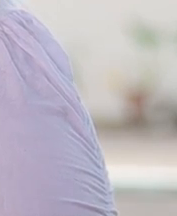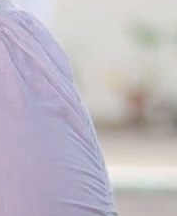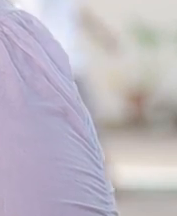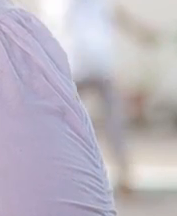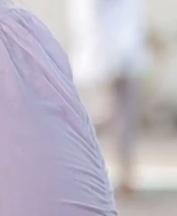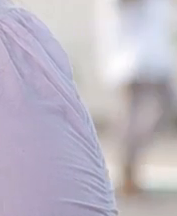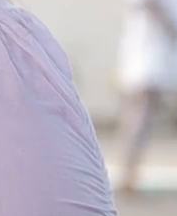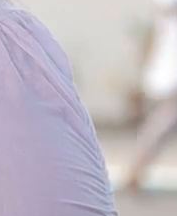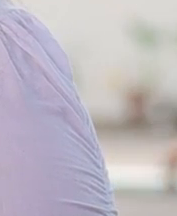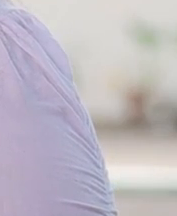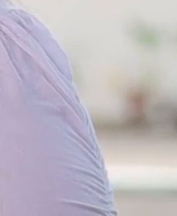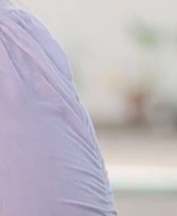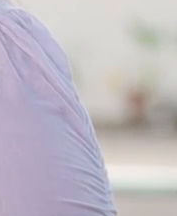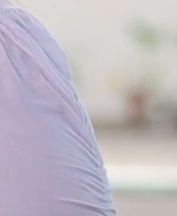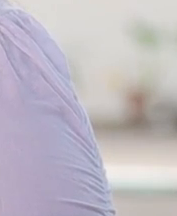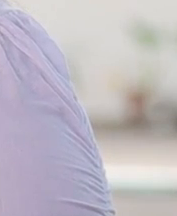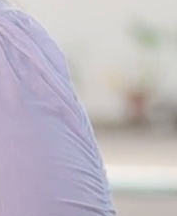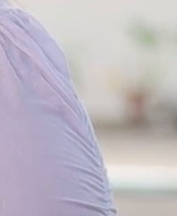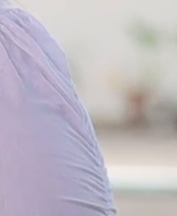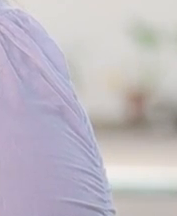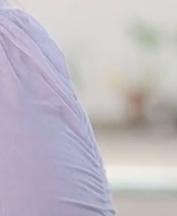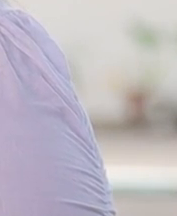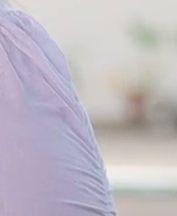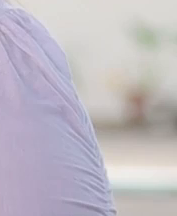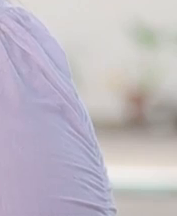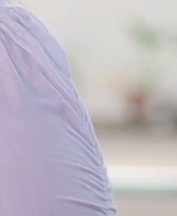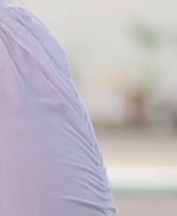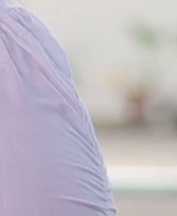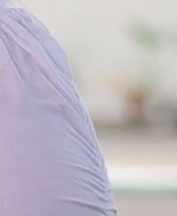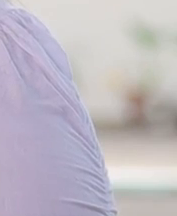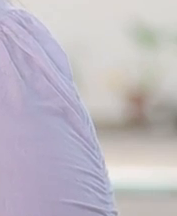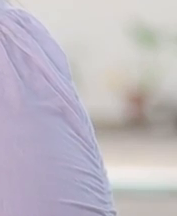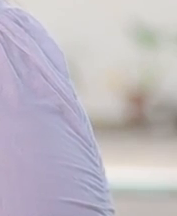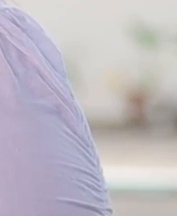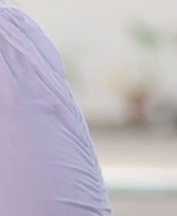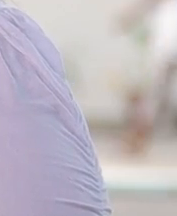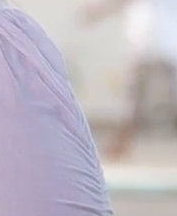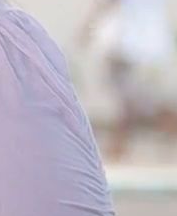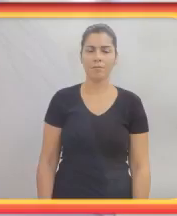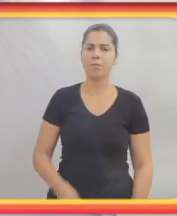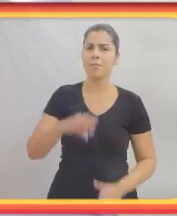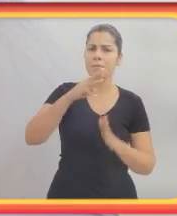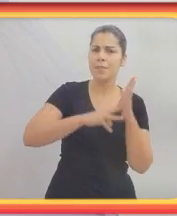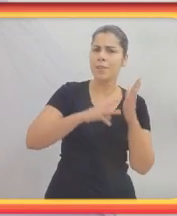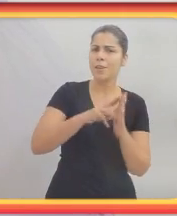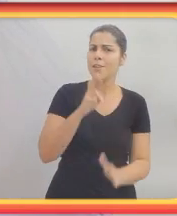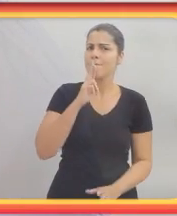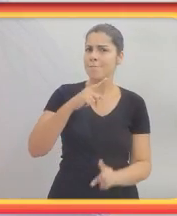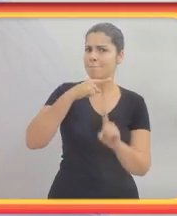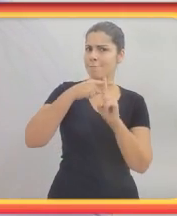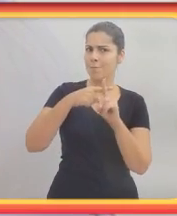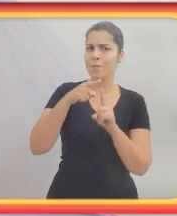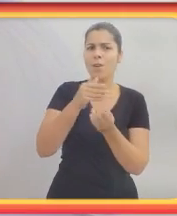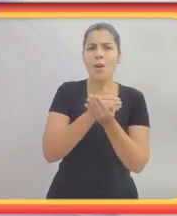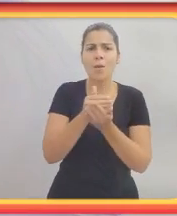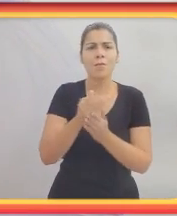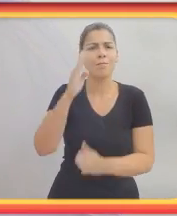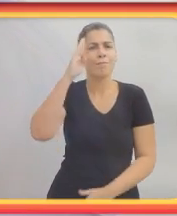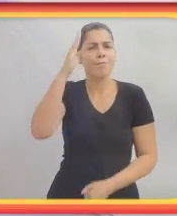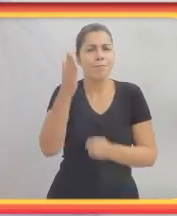con imágenes hasta que queda la oración sola. Este es un método que nos ha resultado. É método que dá bom